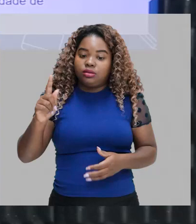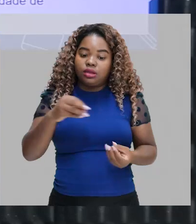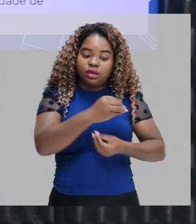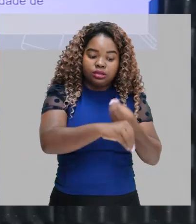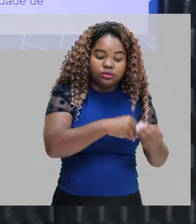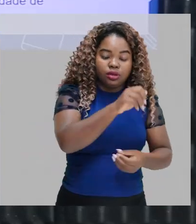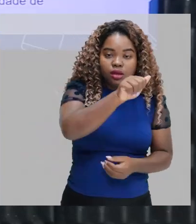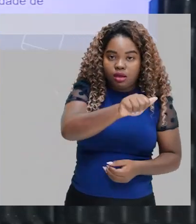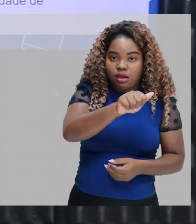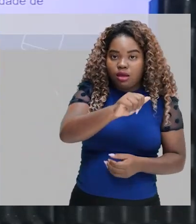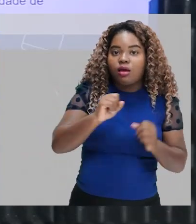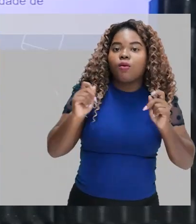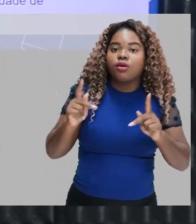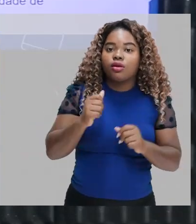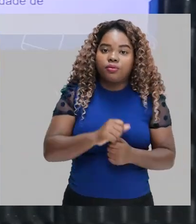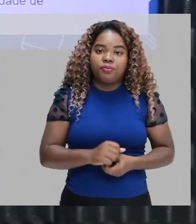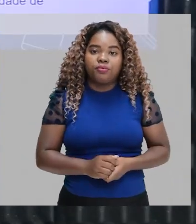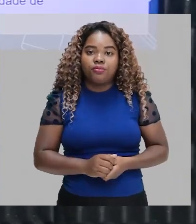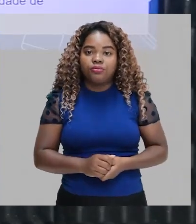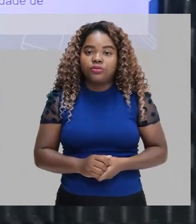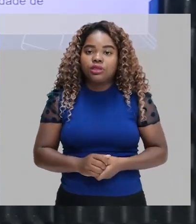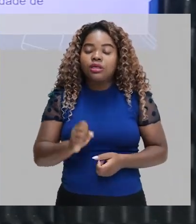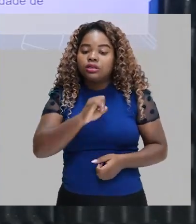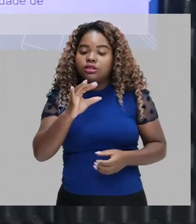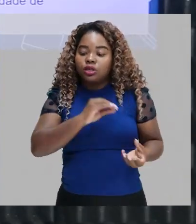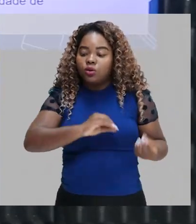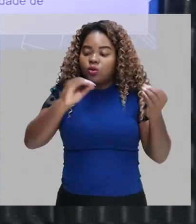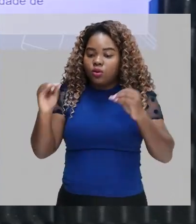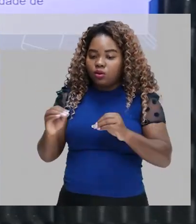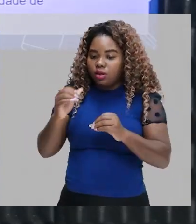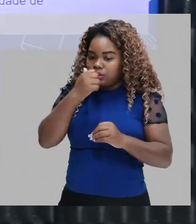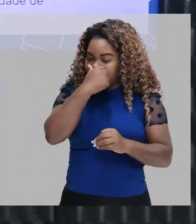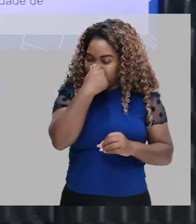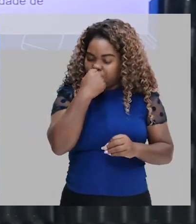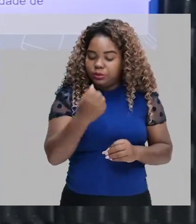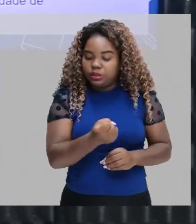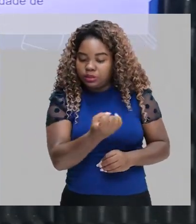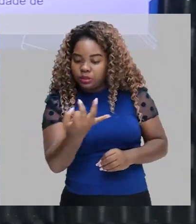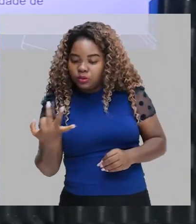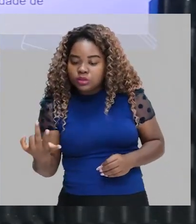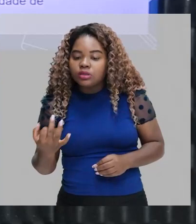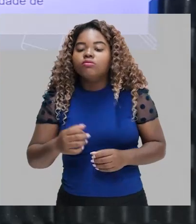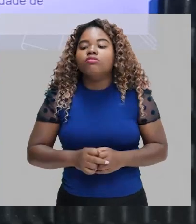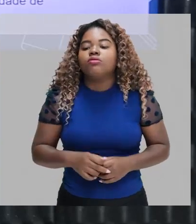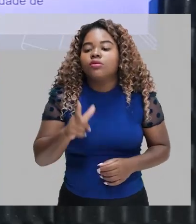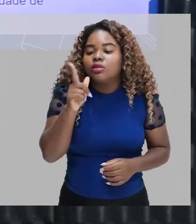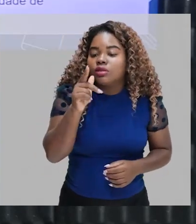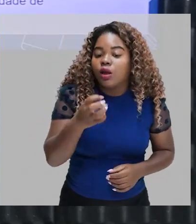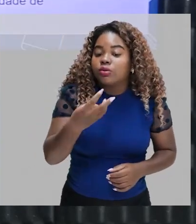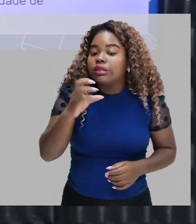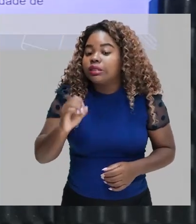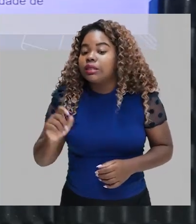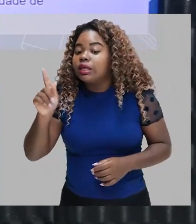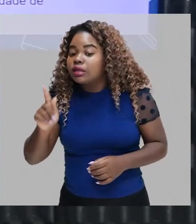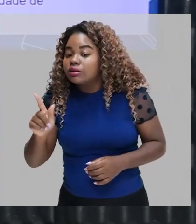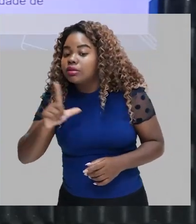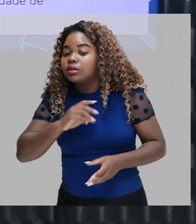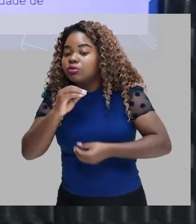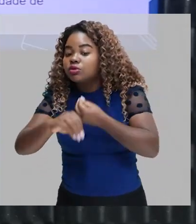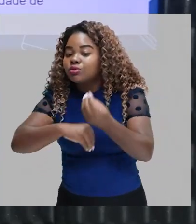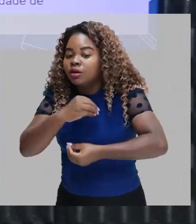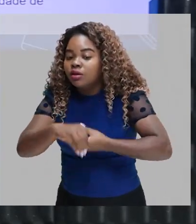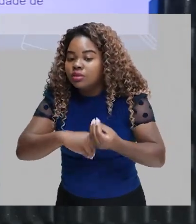substância A. Beleza? Bom, se você colocar nessa quantidade de água 30 gramas, você vai ter uma